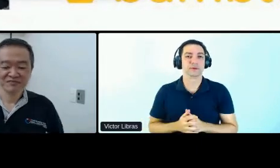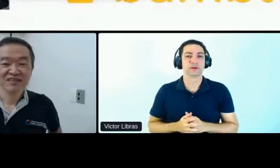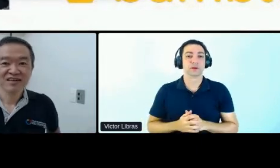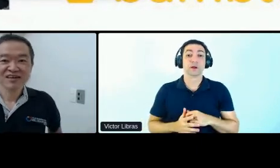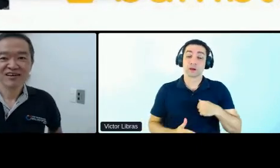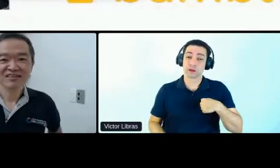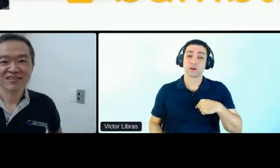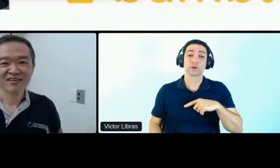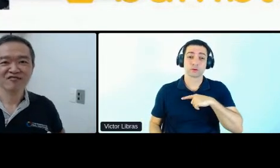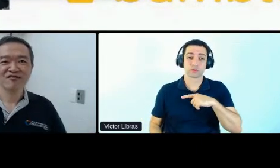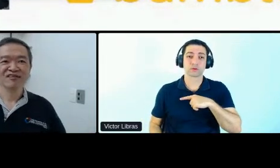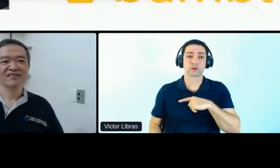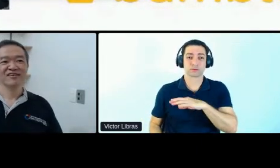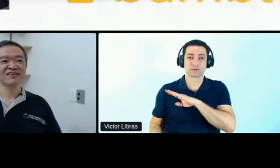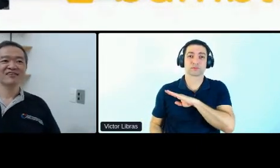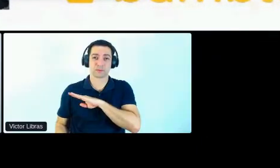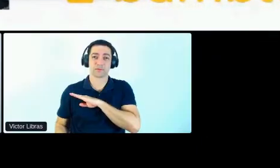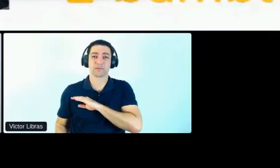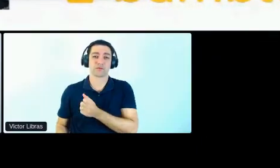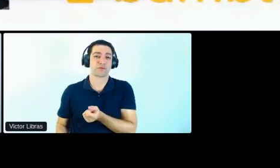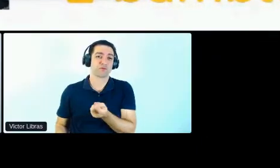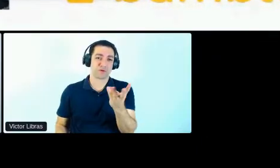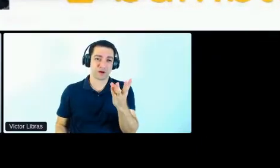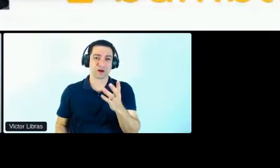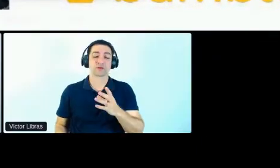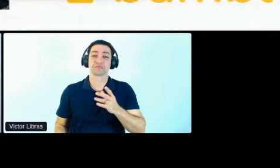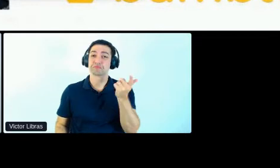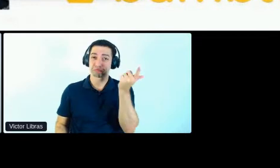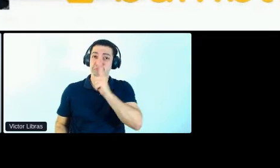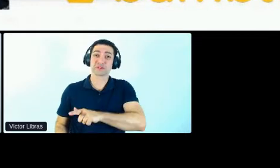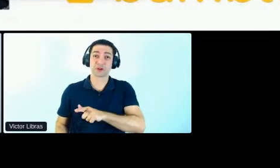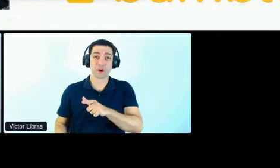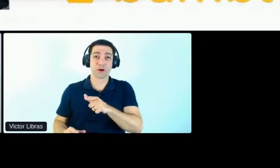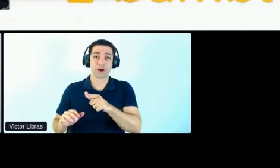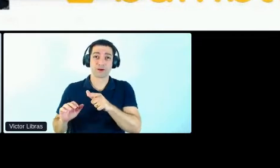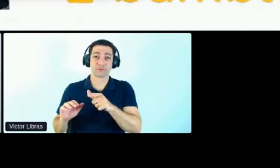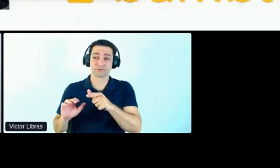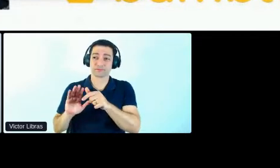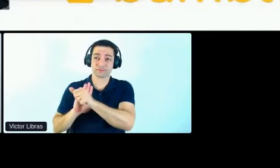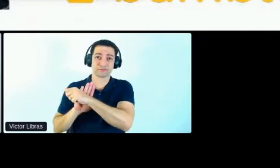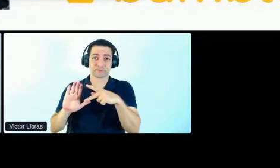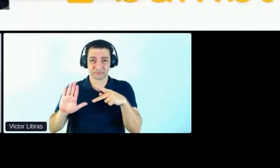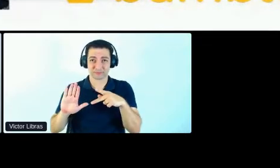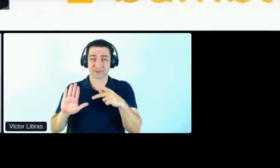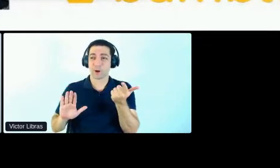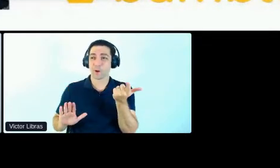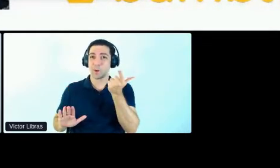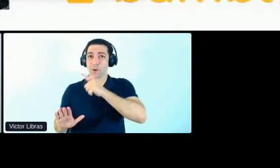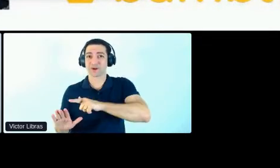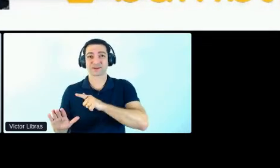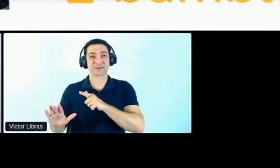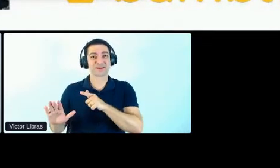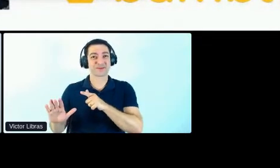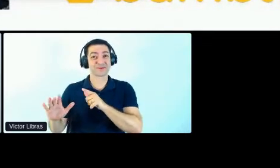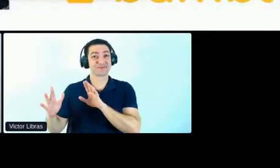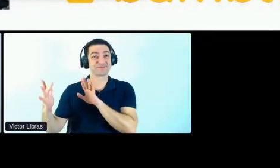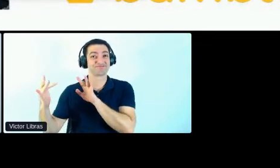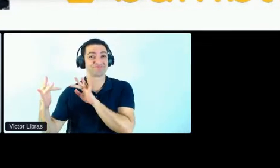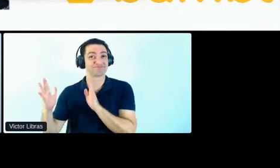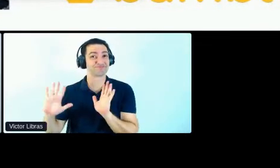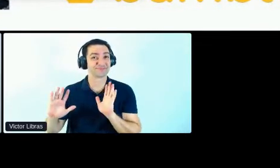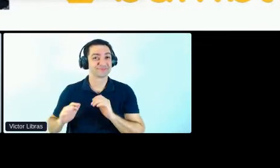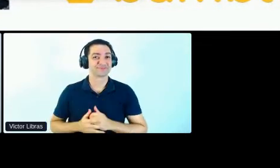alguém. Então, vamos dizer que fica ótimo, né? Também a